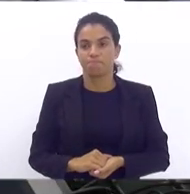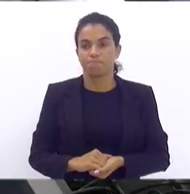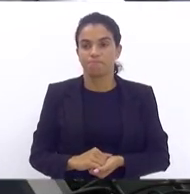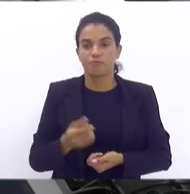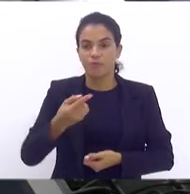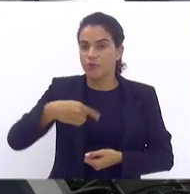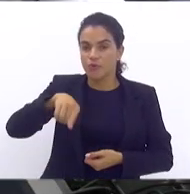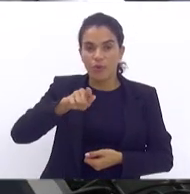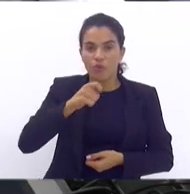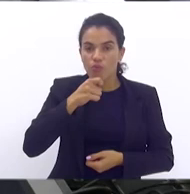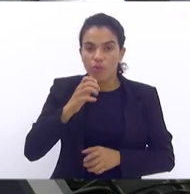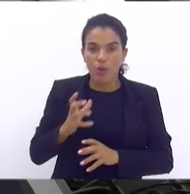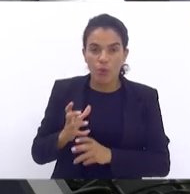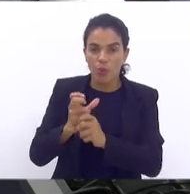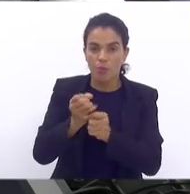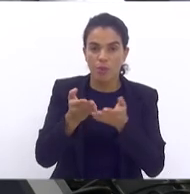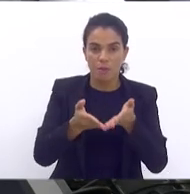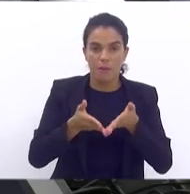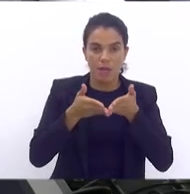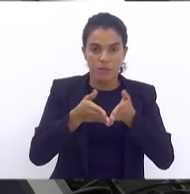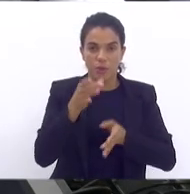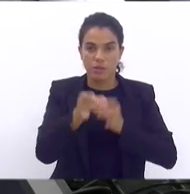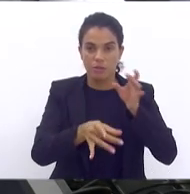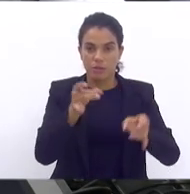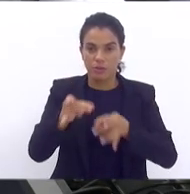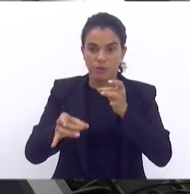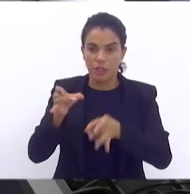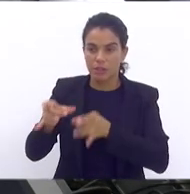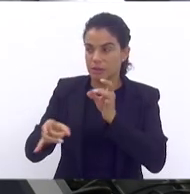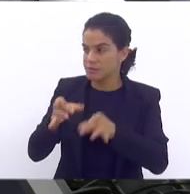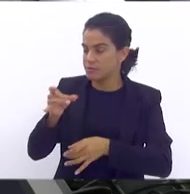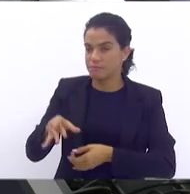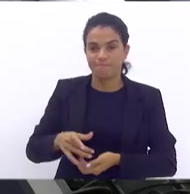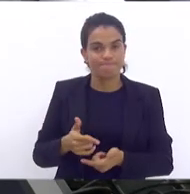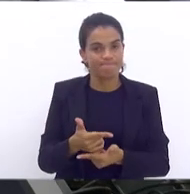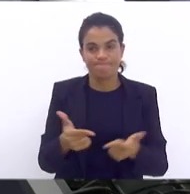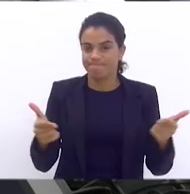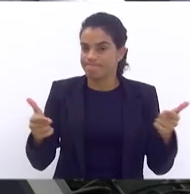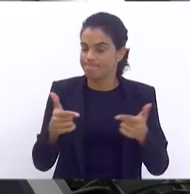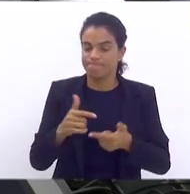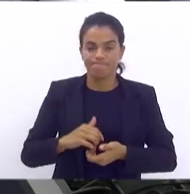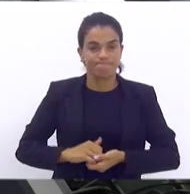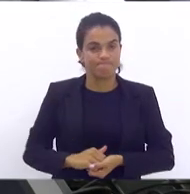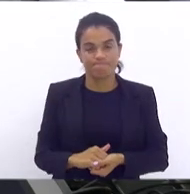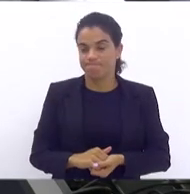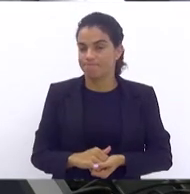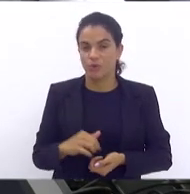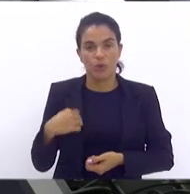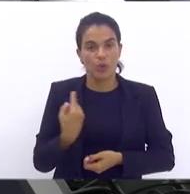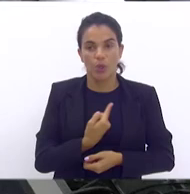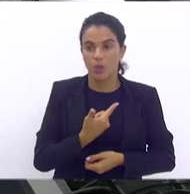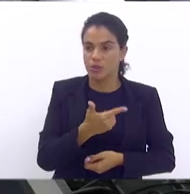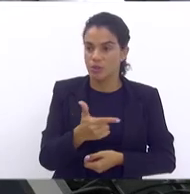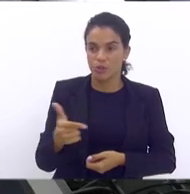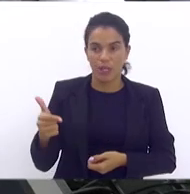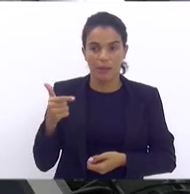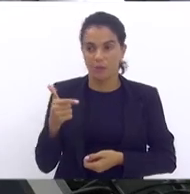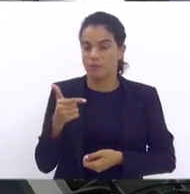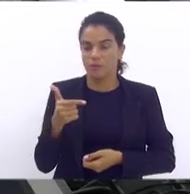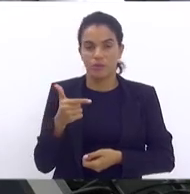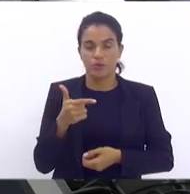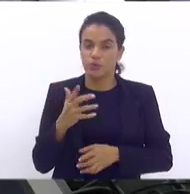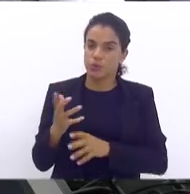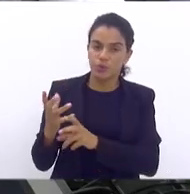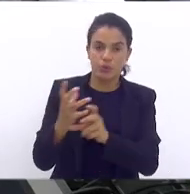têm o número de embarcações abandonadas na Baía de Guanabara? Mais uma vez, deputado, nós não estamos dizendo que nós não temos